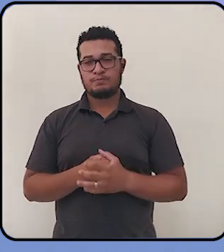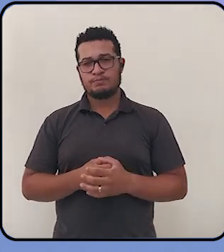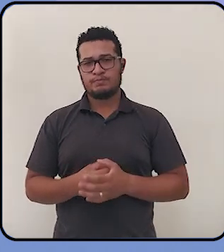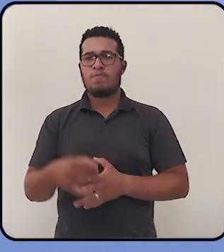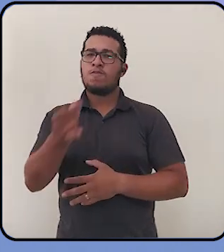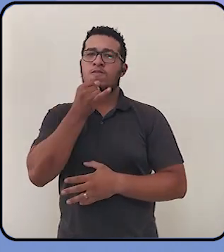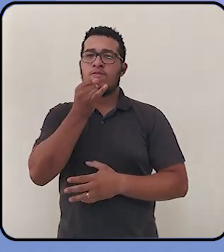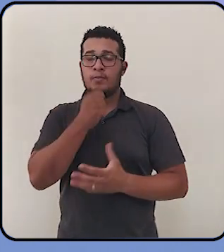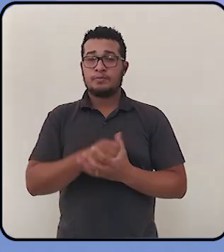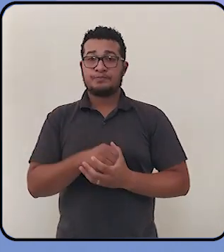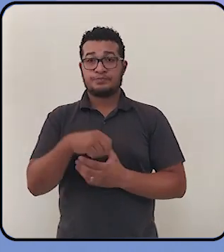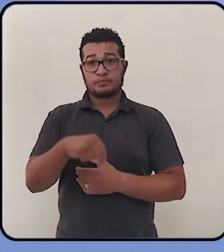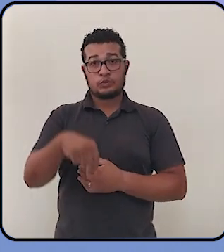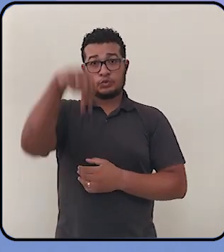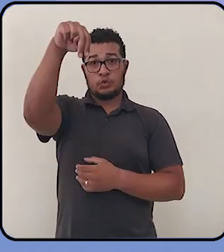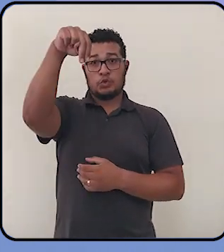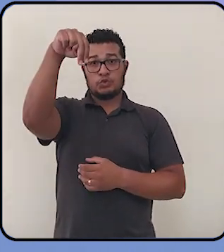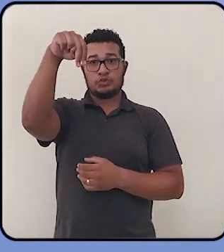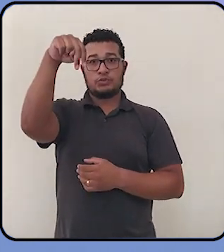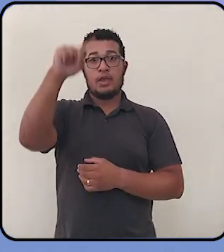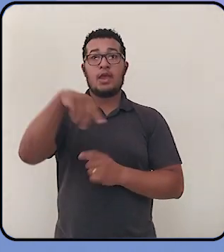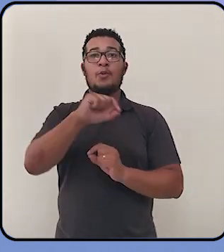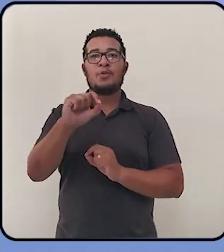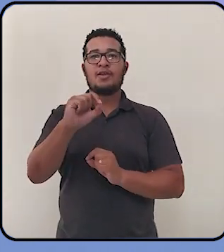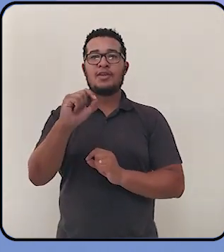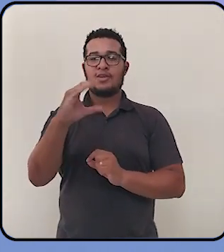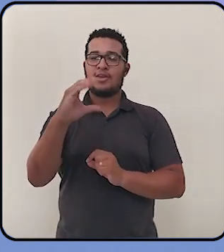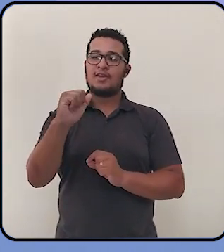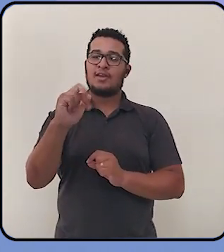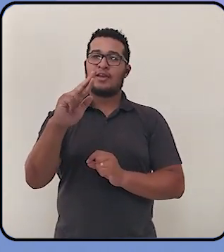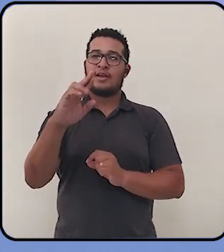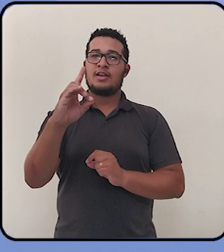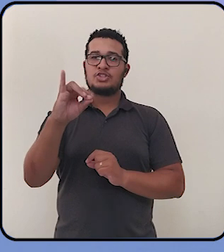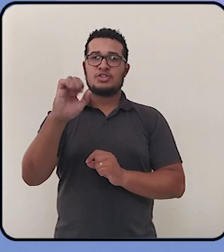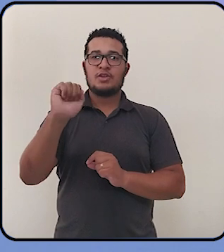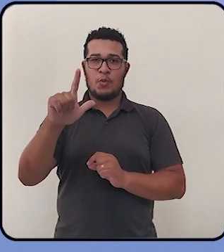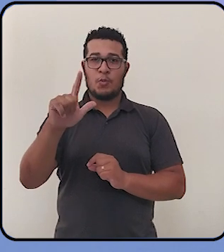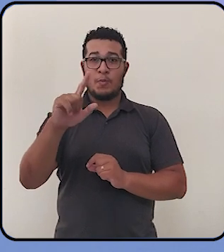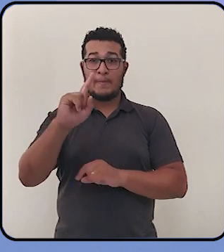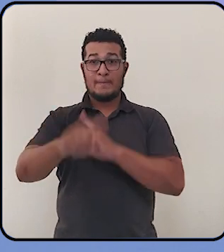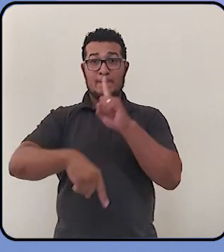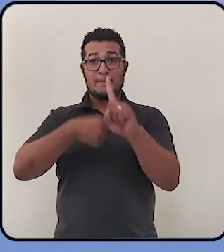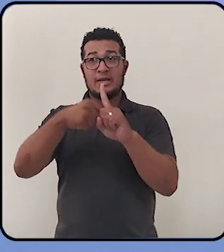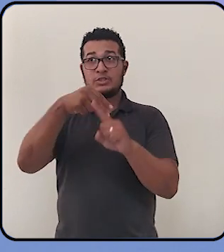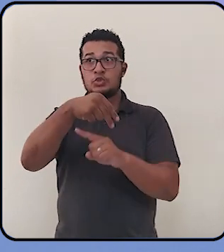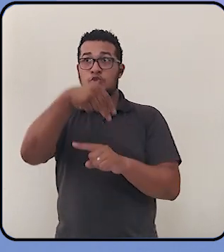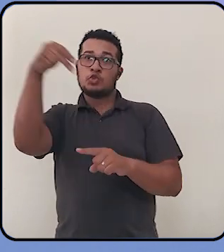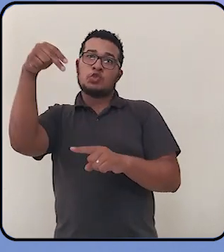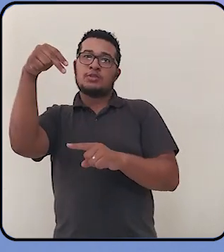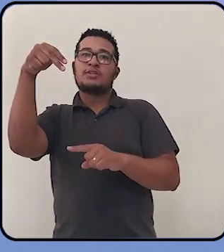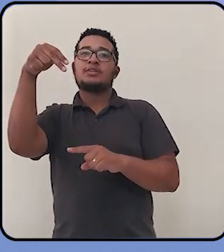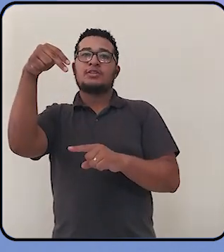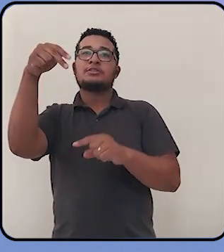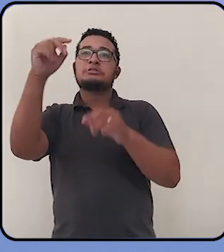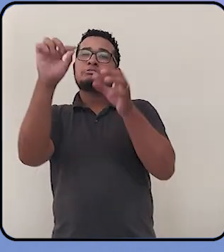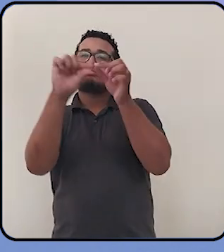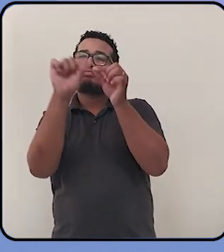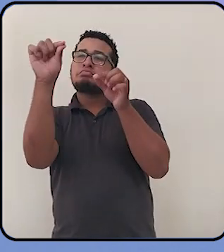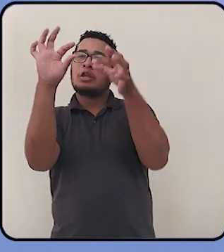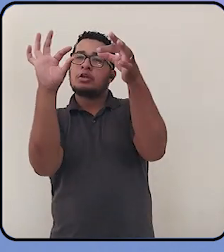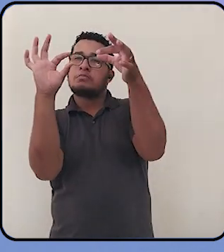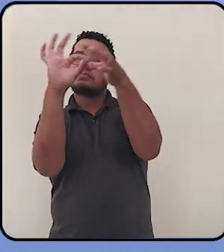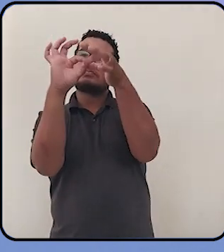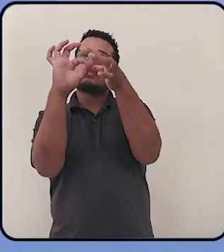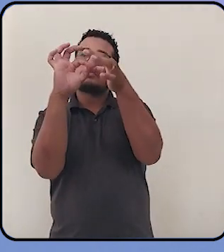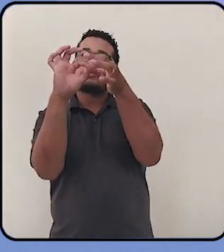exemplo, norte, cardeal, mais nordeste, colateral, eu